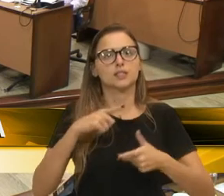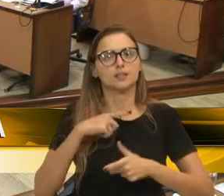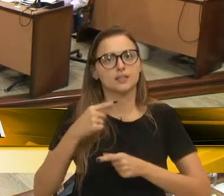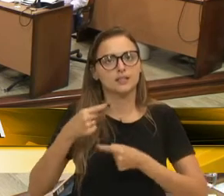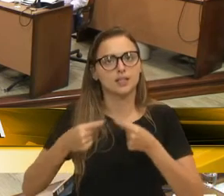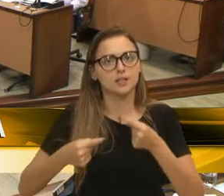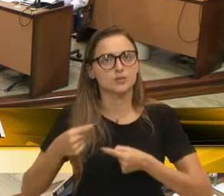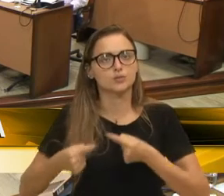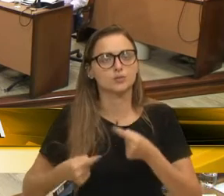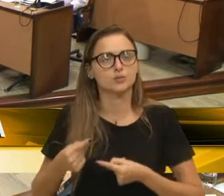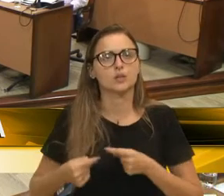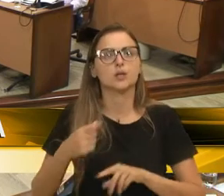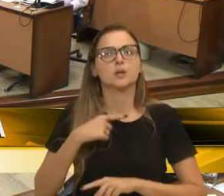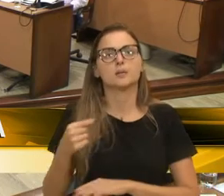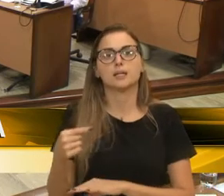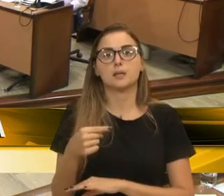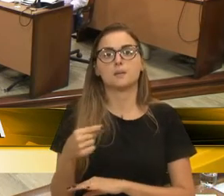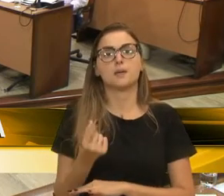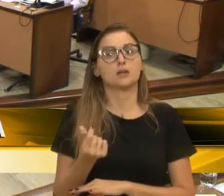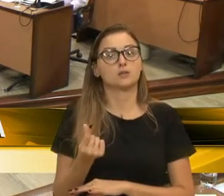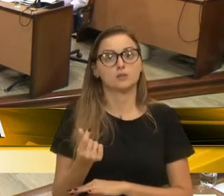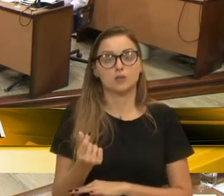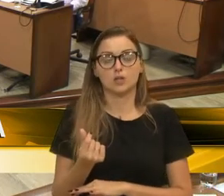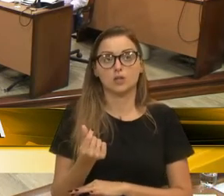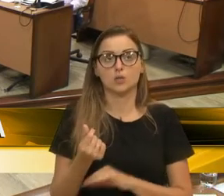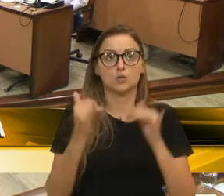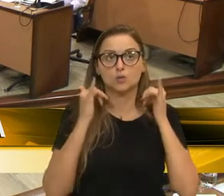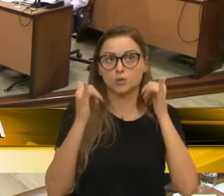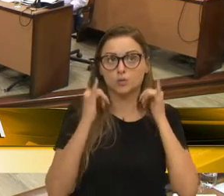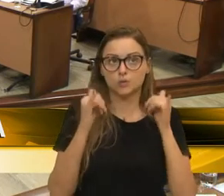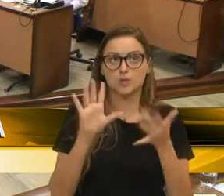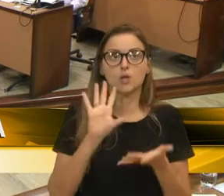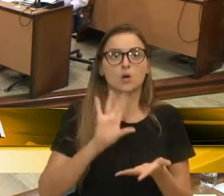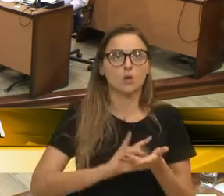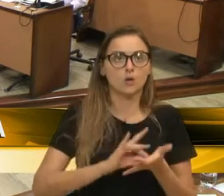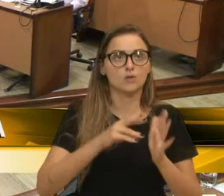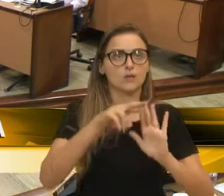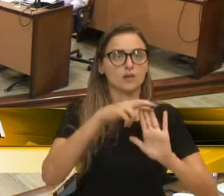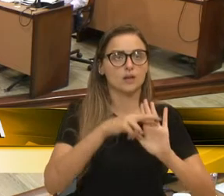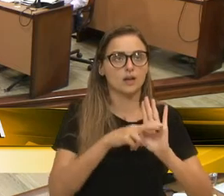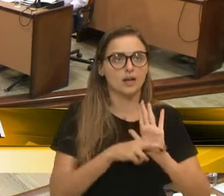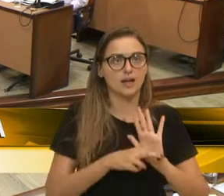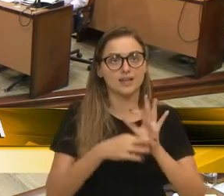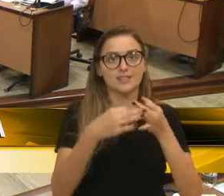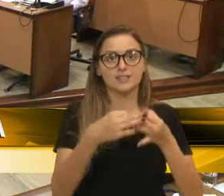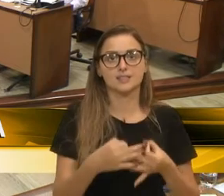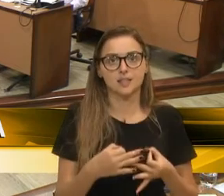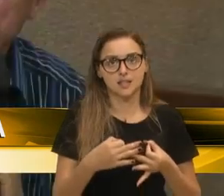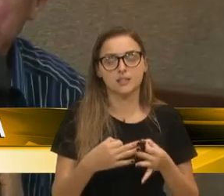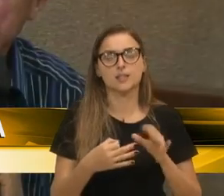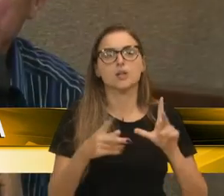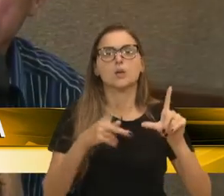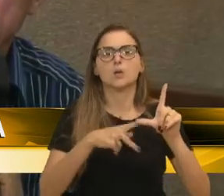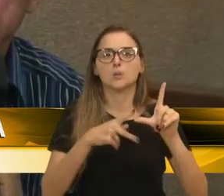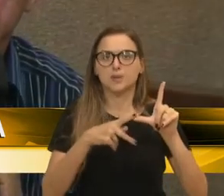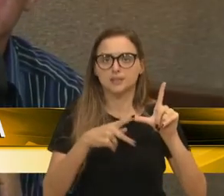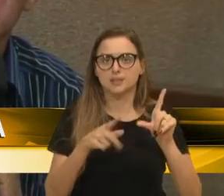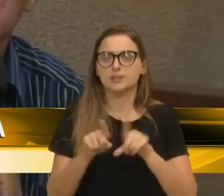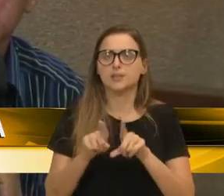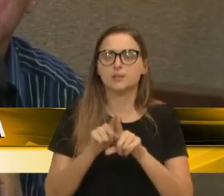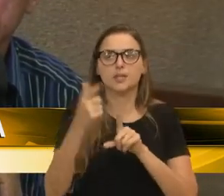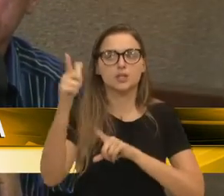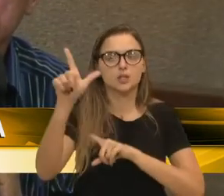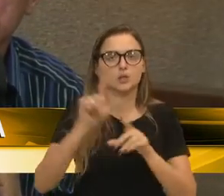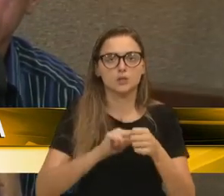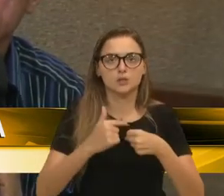discussão para baixar o custo da tarifa, regulamentando, criando critérios justos. O passe livre também, outras cidades